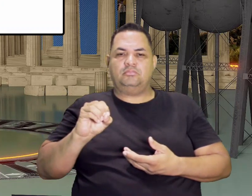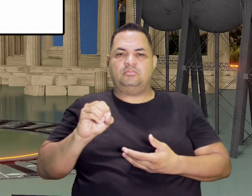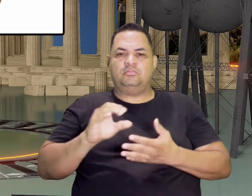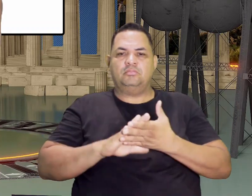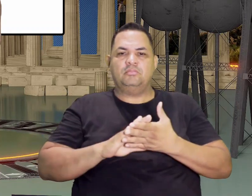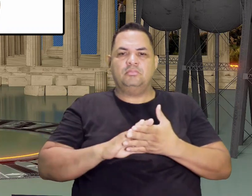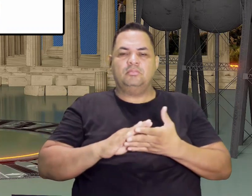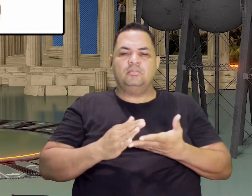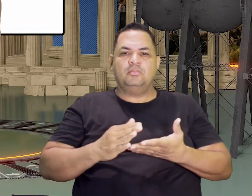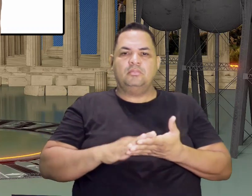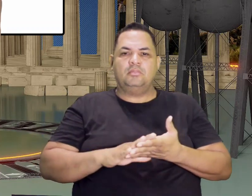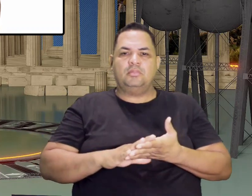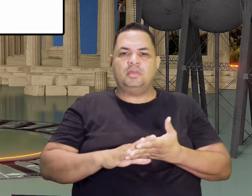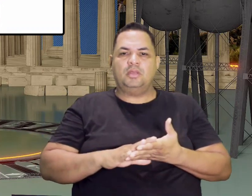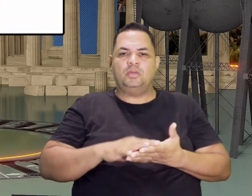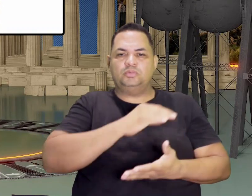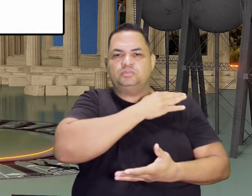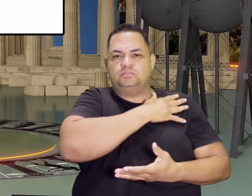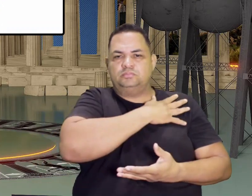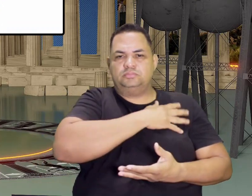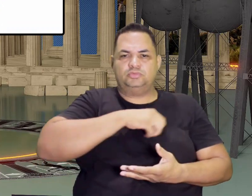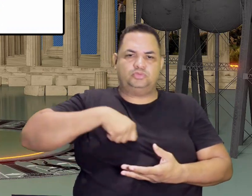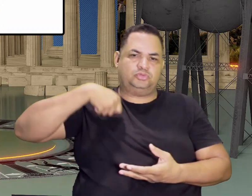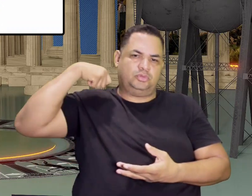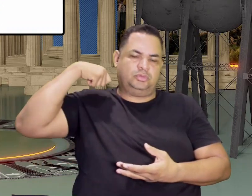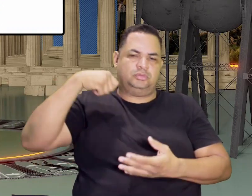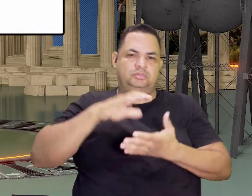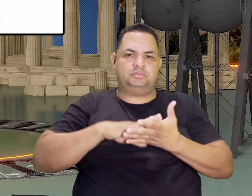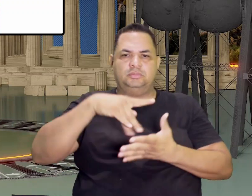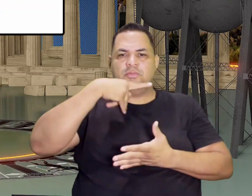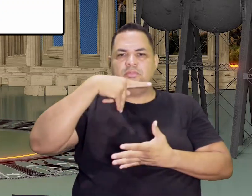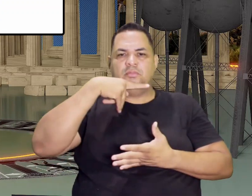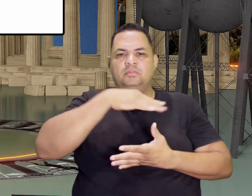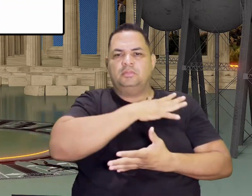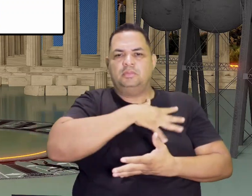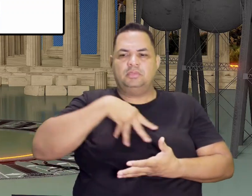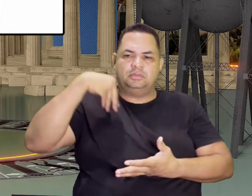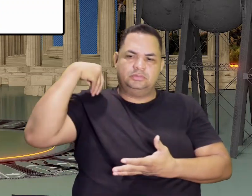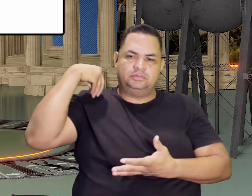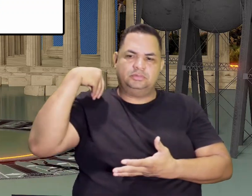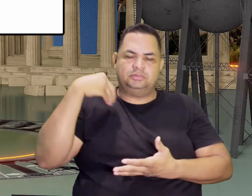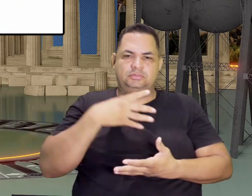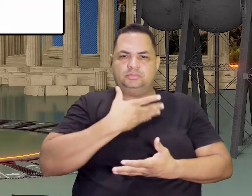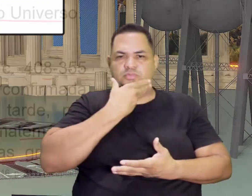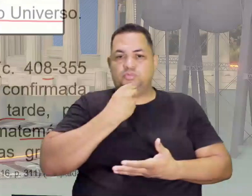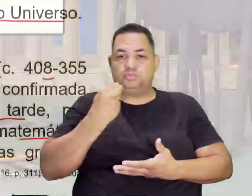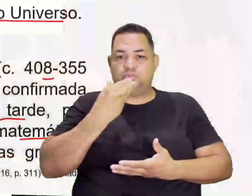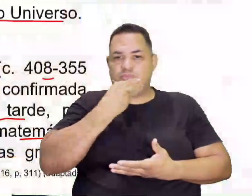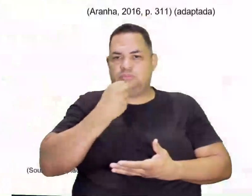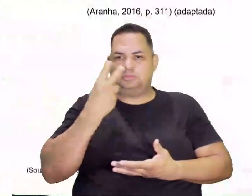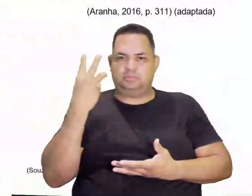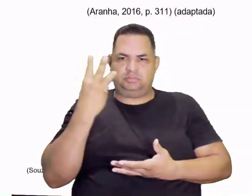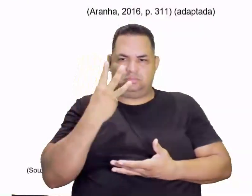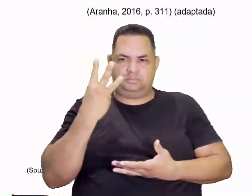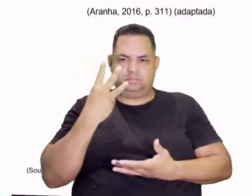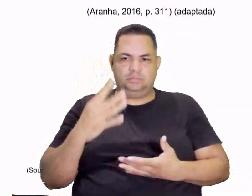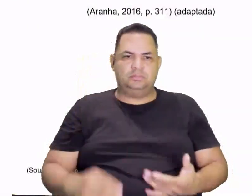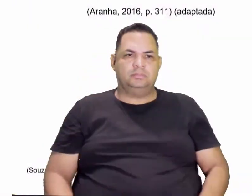Sócrates, Platão e Aristóteles, e até passou, né, até na Idade Média. Vamos lá? Olha aí.